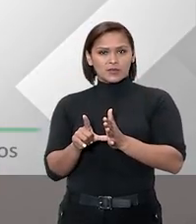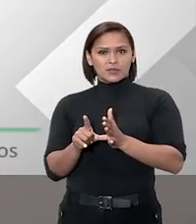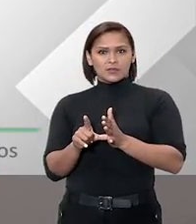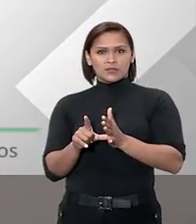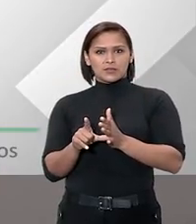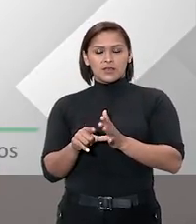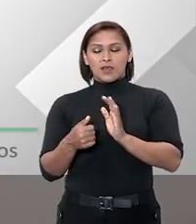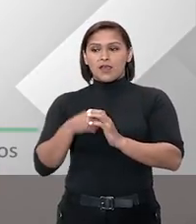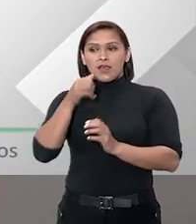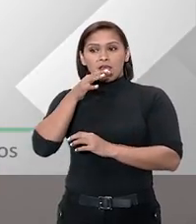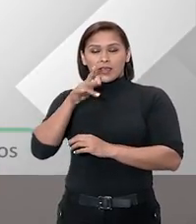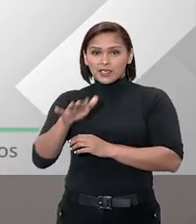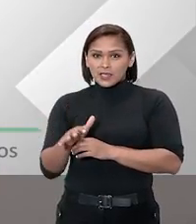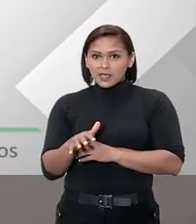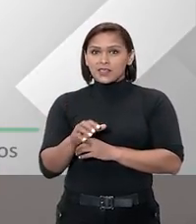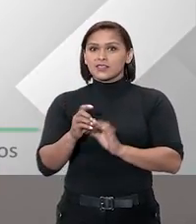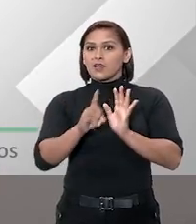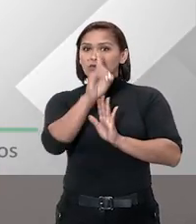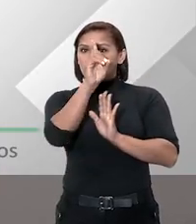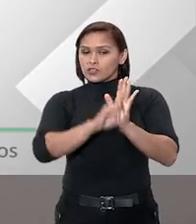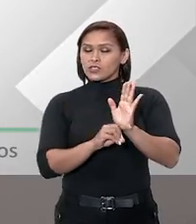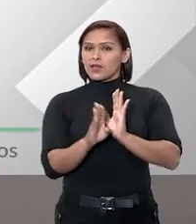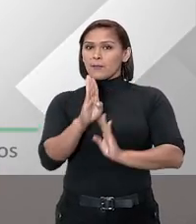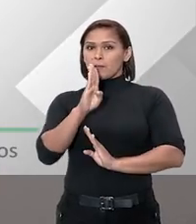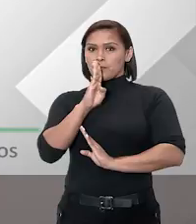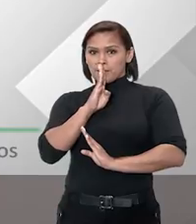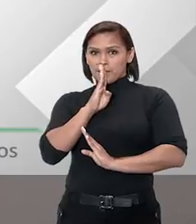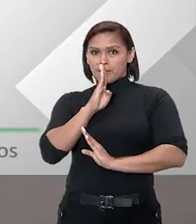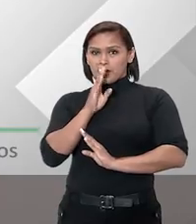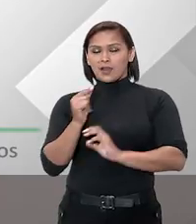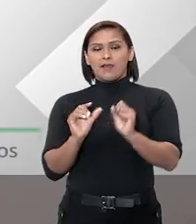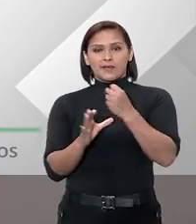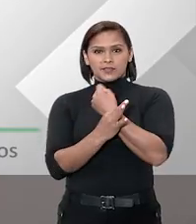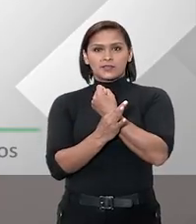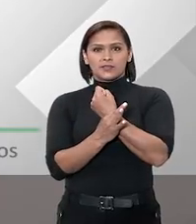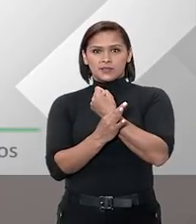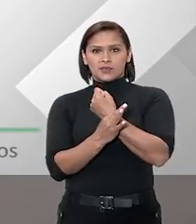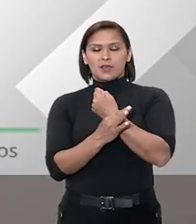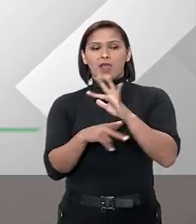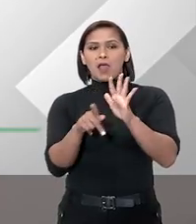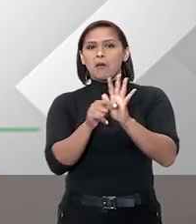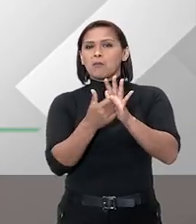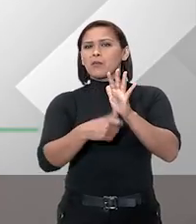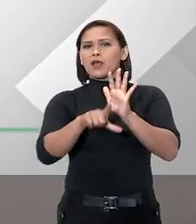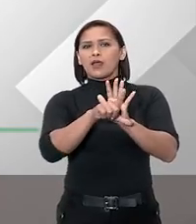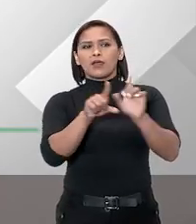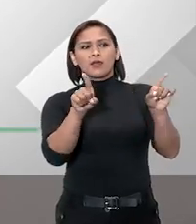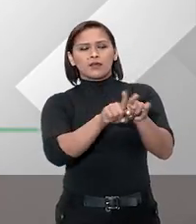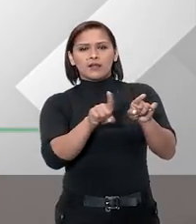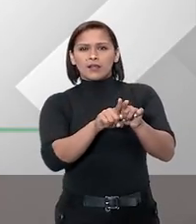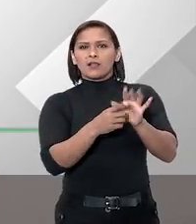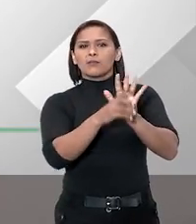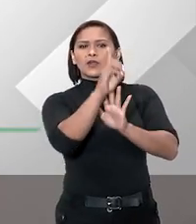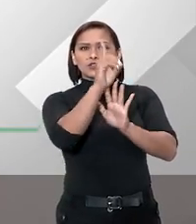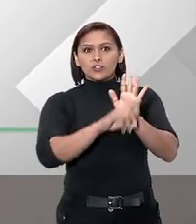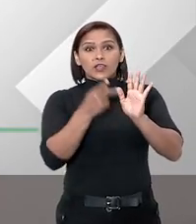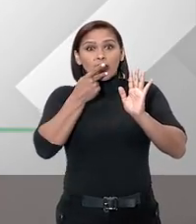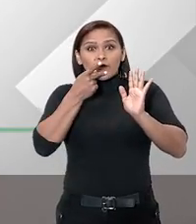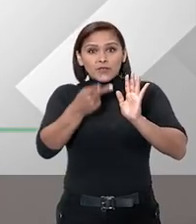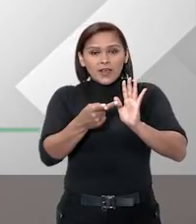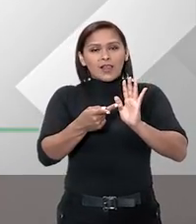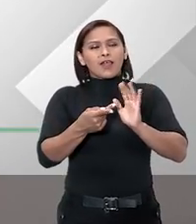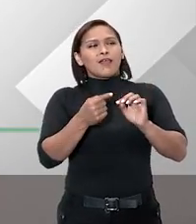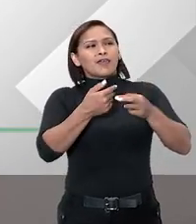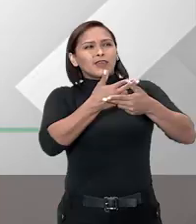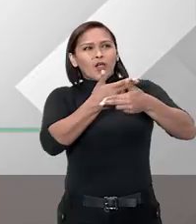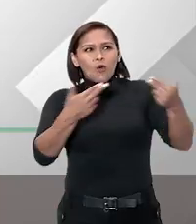Sandra, a criança, além do direito ao silêncio assegurado na própria lei, ela tem o direito de falar, e